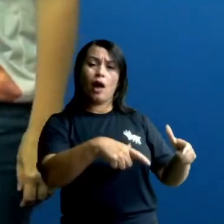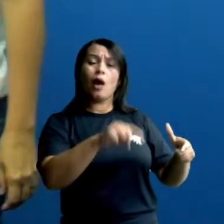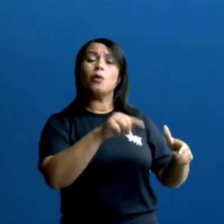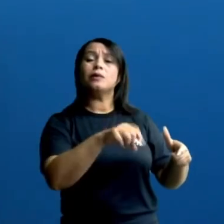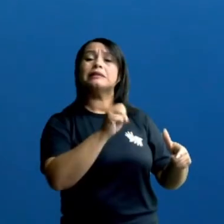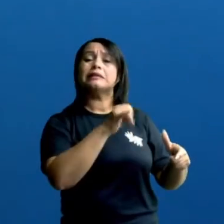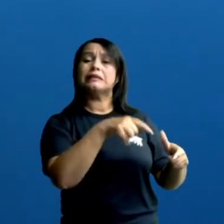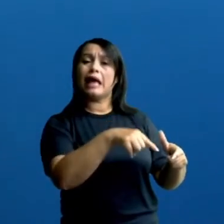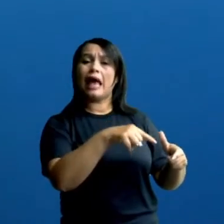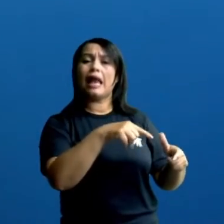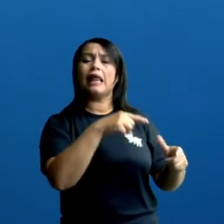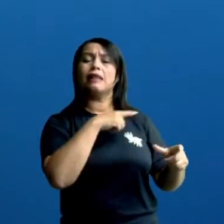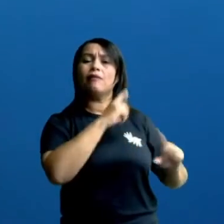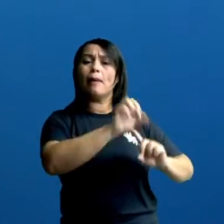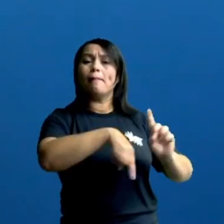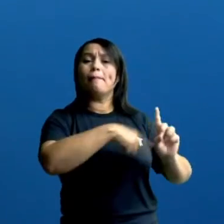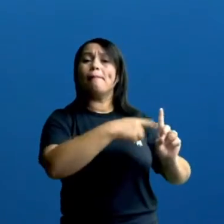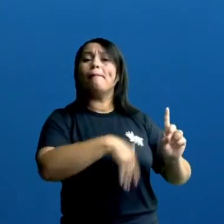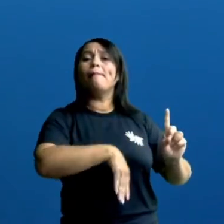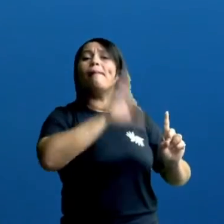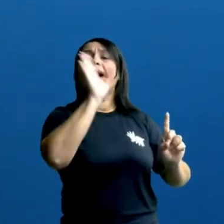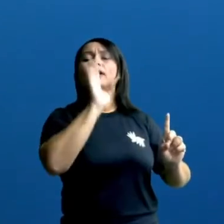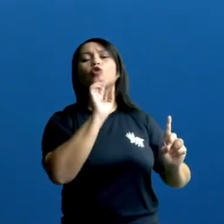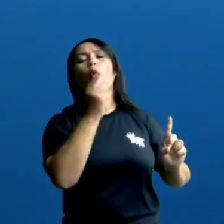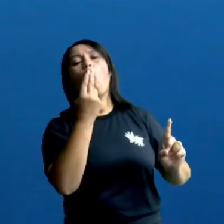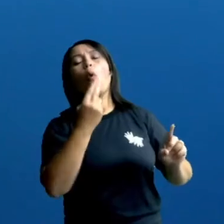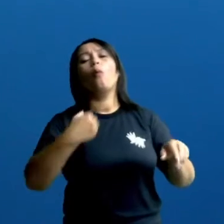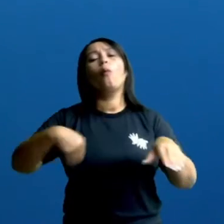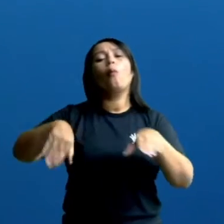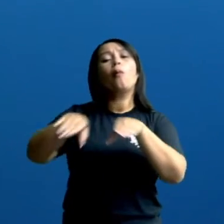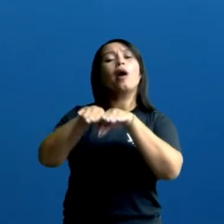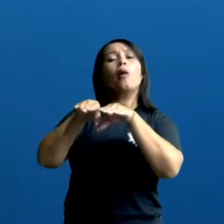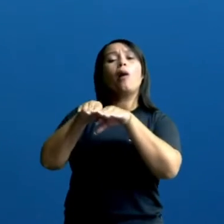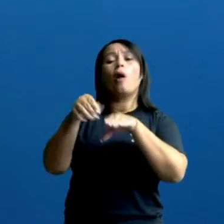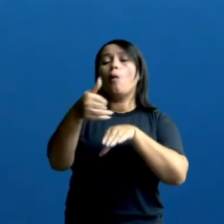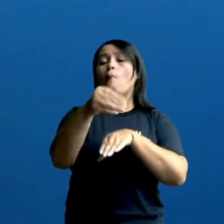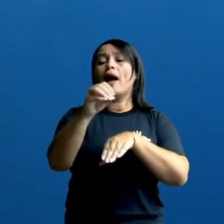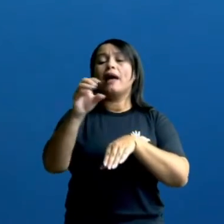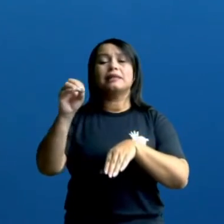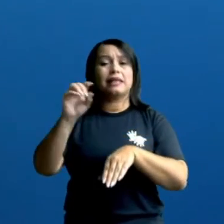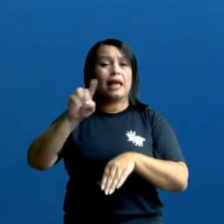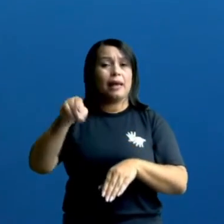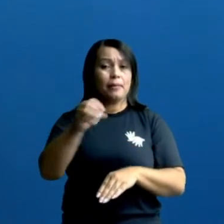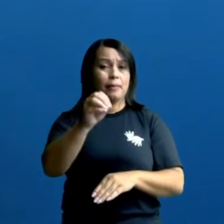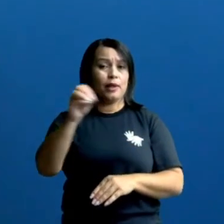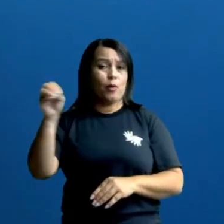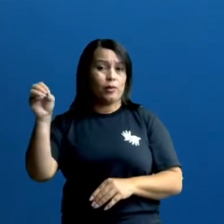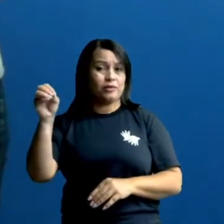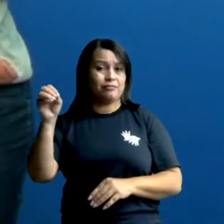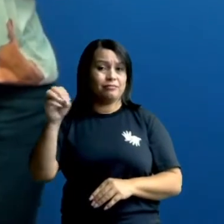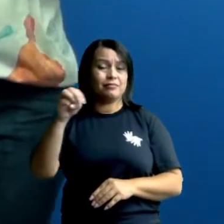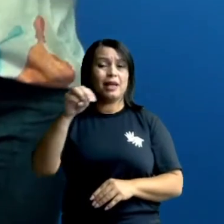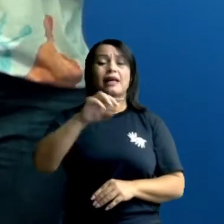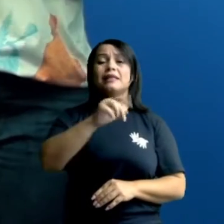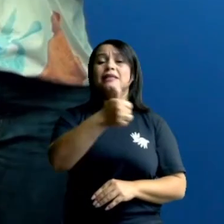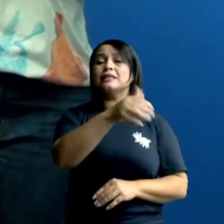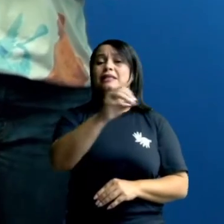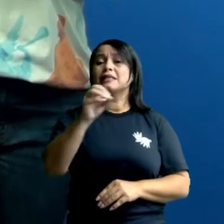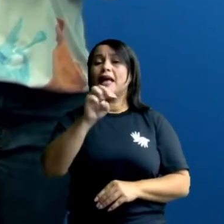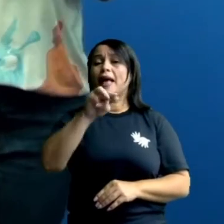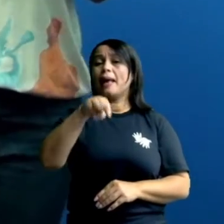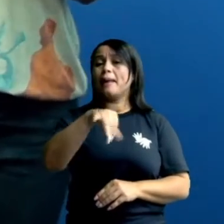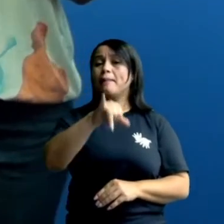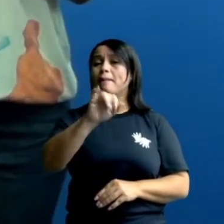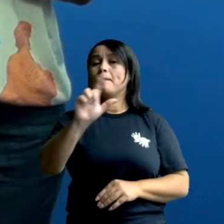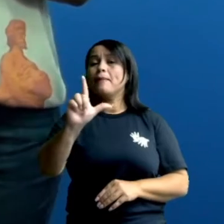Se ela for maior ou igual a 100 milhões de habitantes, eu vou dizer que